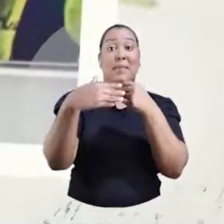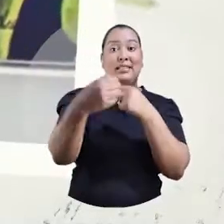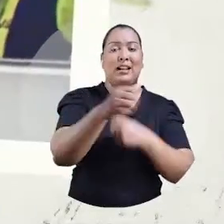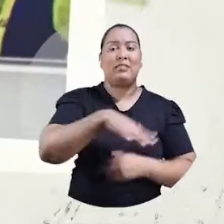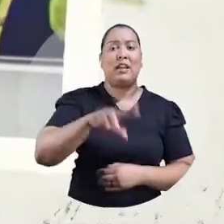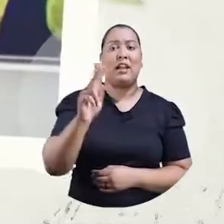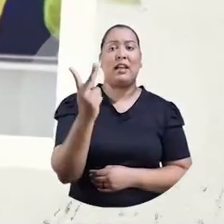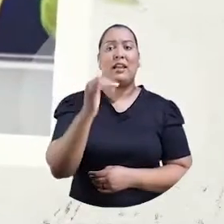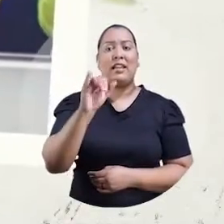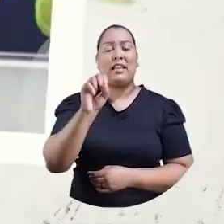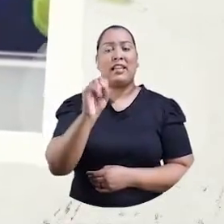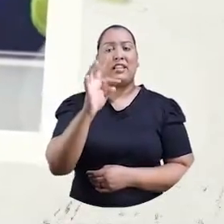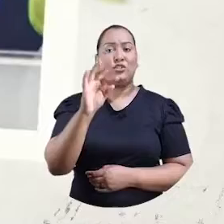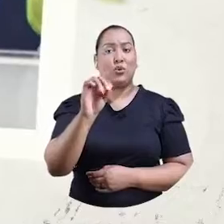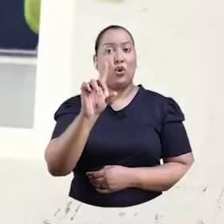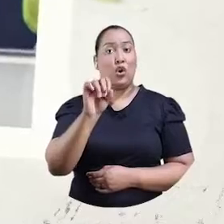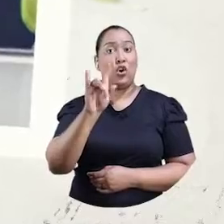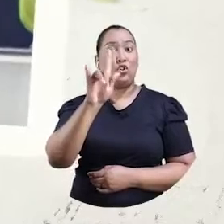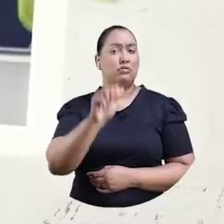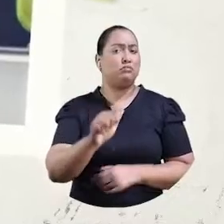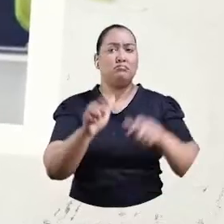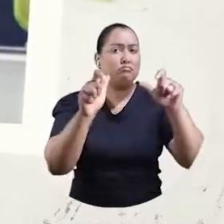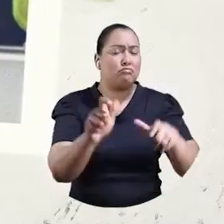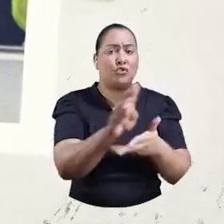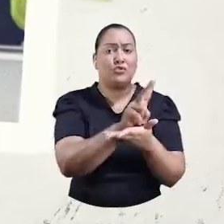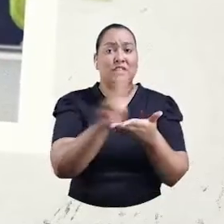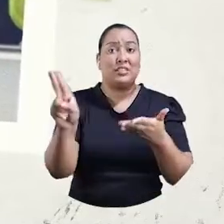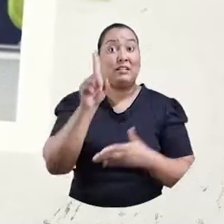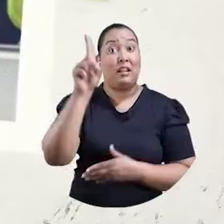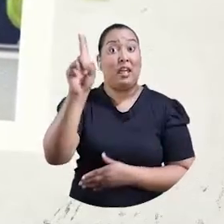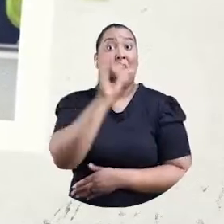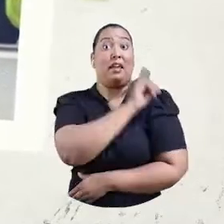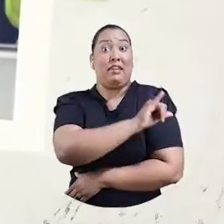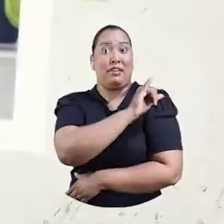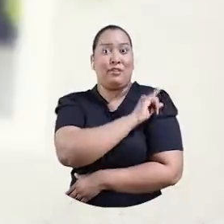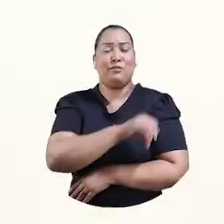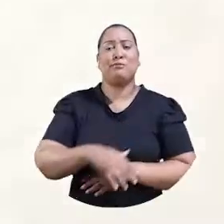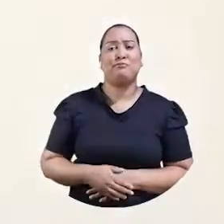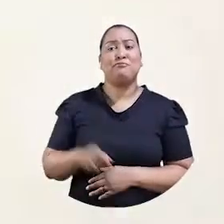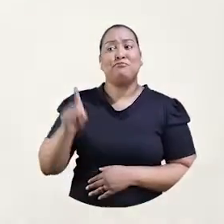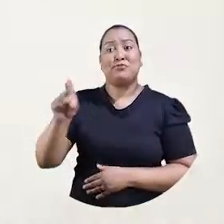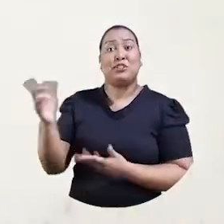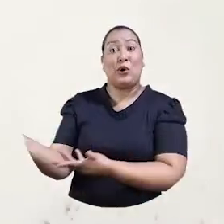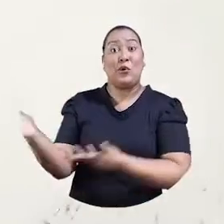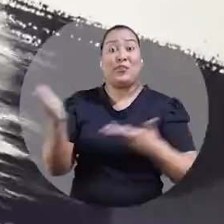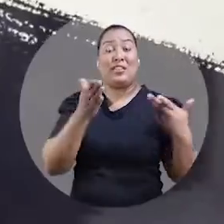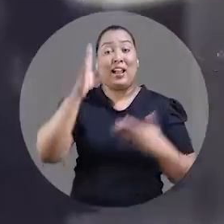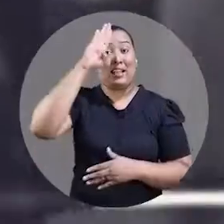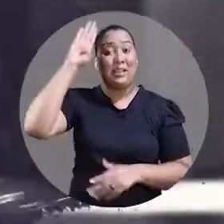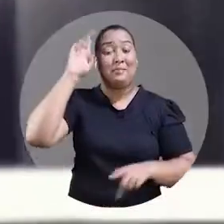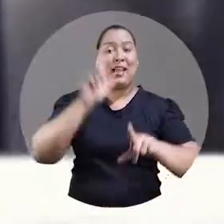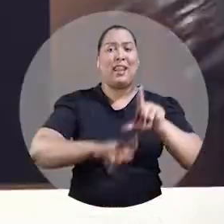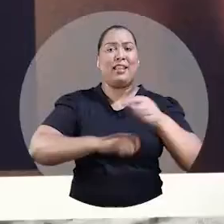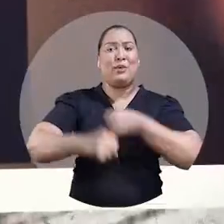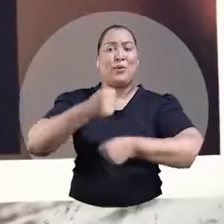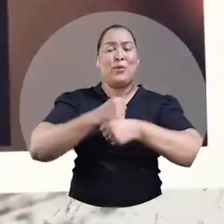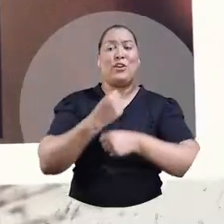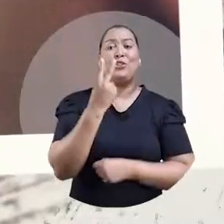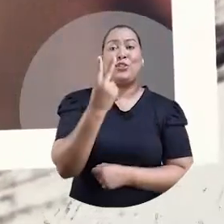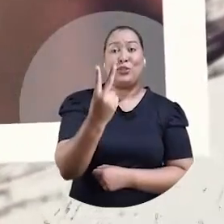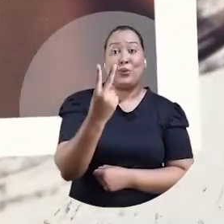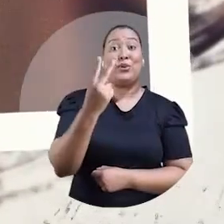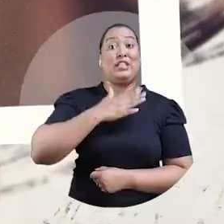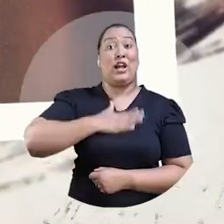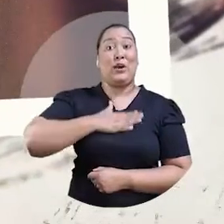em Histologia e Embriologia pela Universidade do Rio de Janeiro. Foi eleita para a Academia Mato-Grossense de Letras em 2